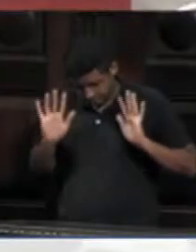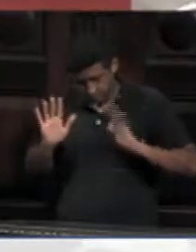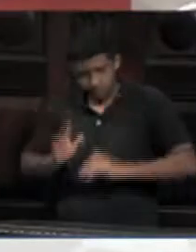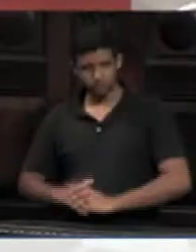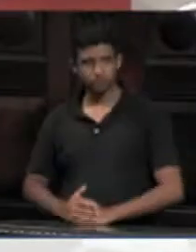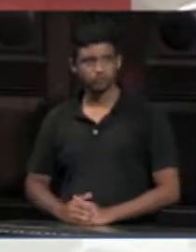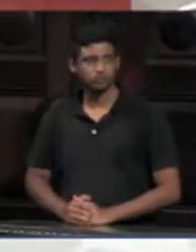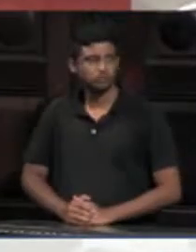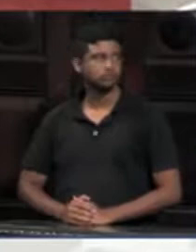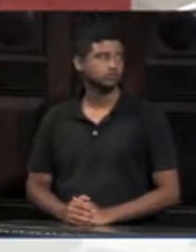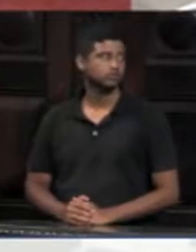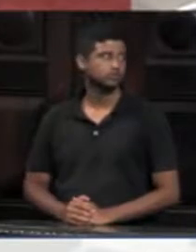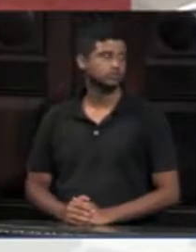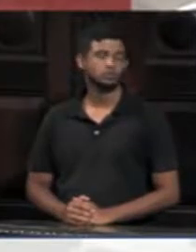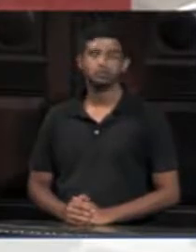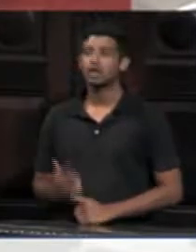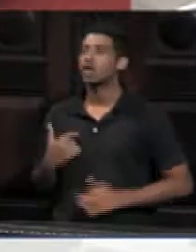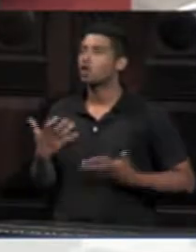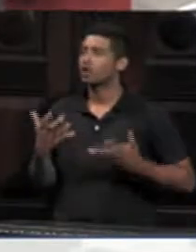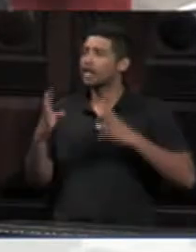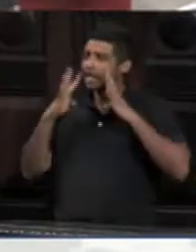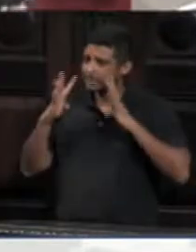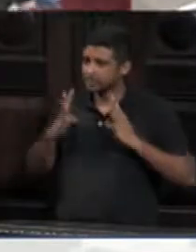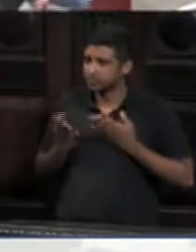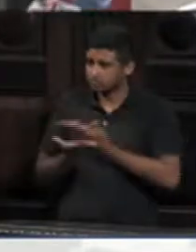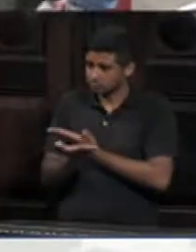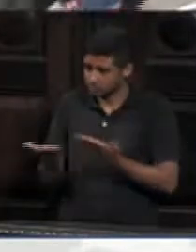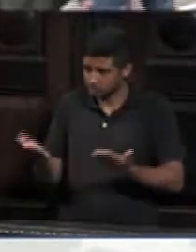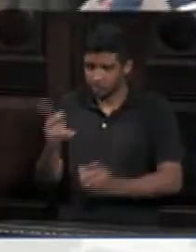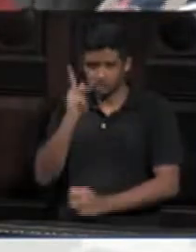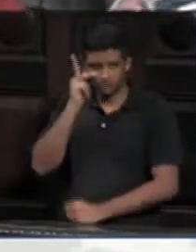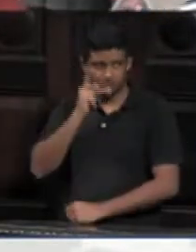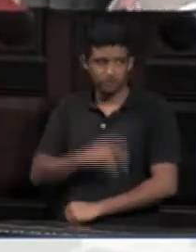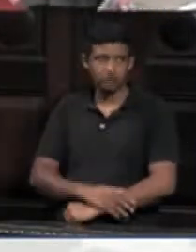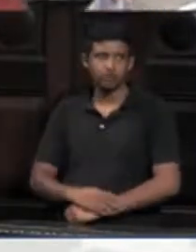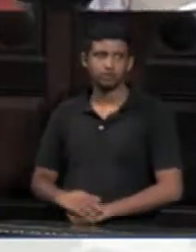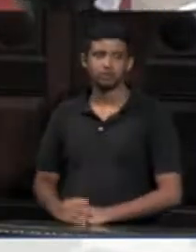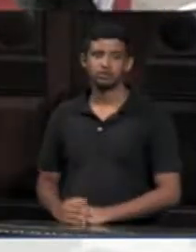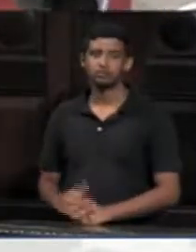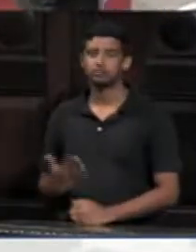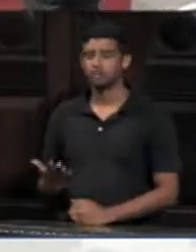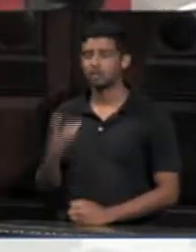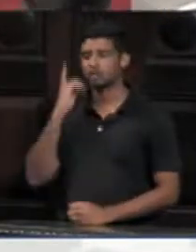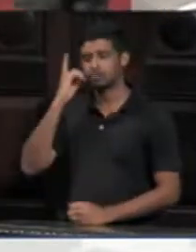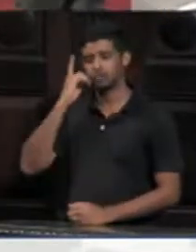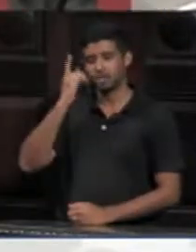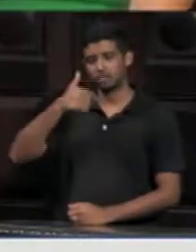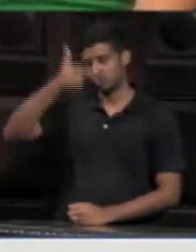natalino, quero a atenção do plenário. Primeiro é o seguinte, deputado Luiz,